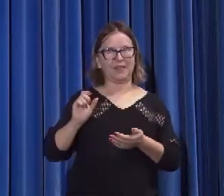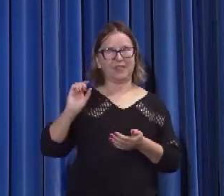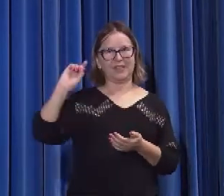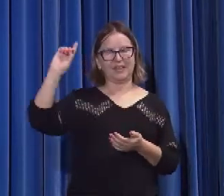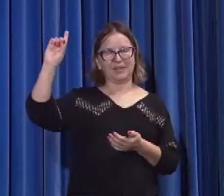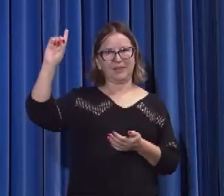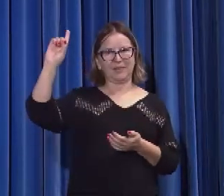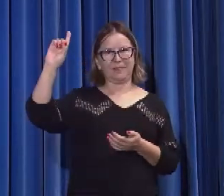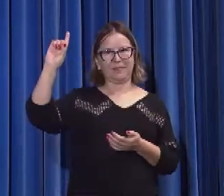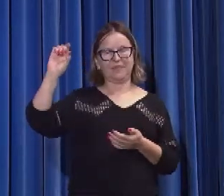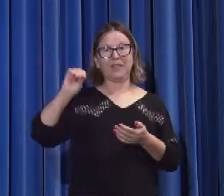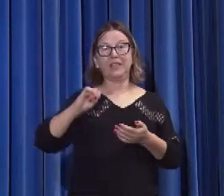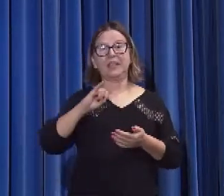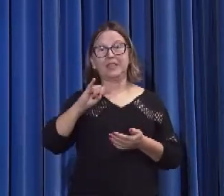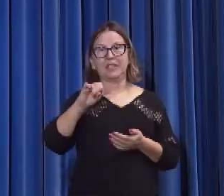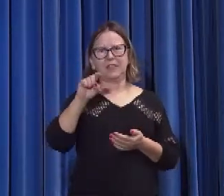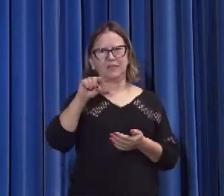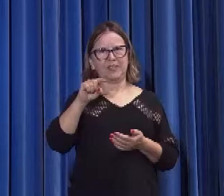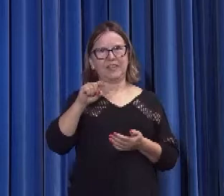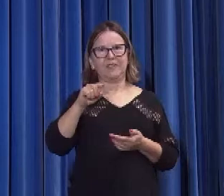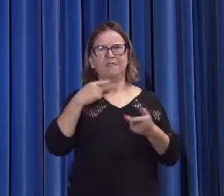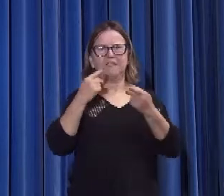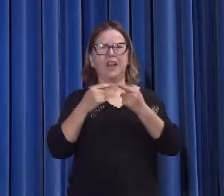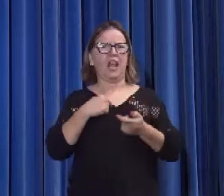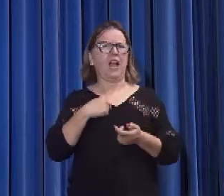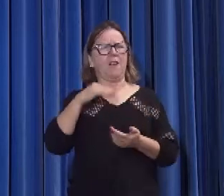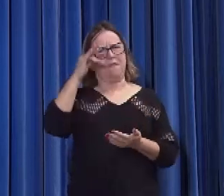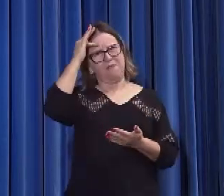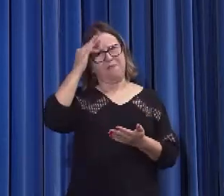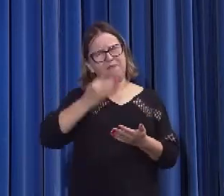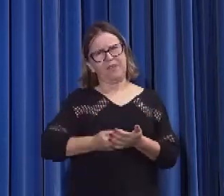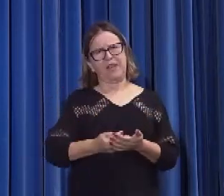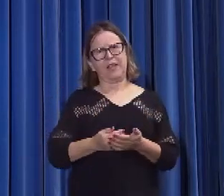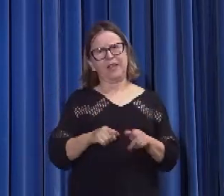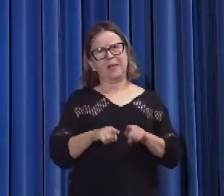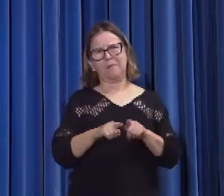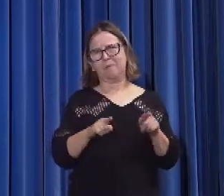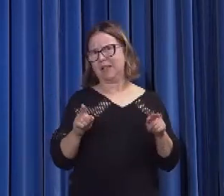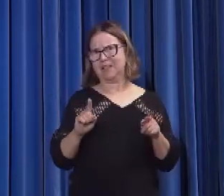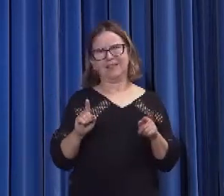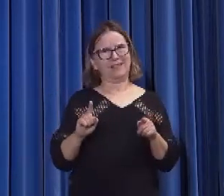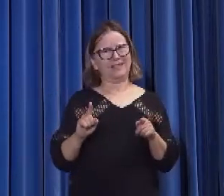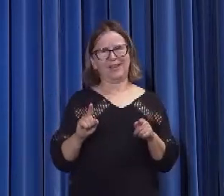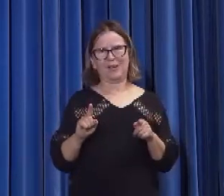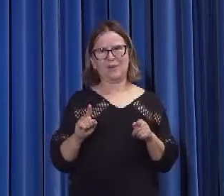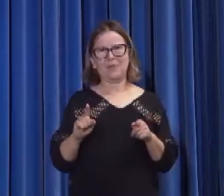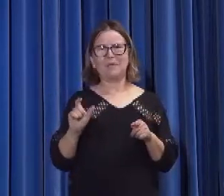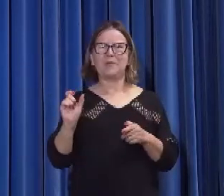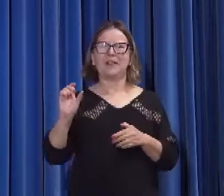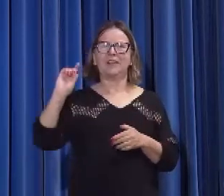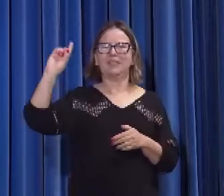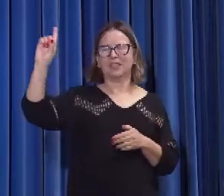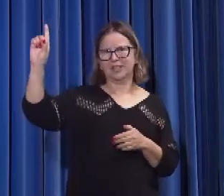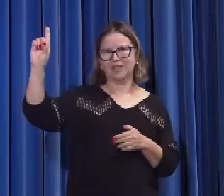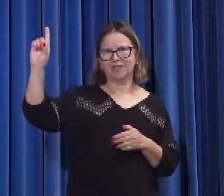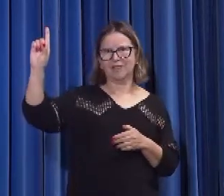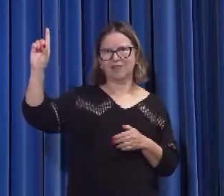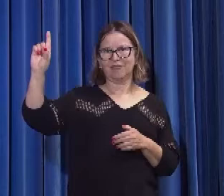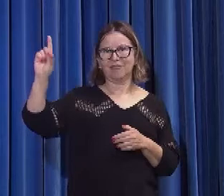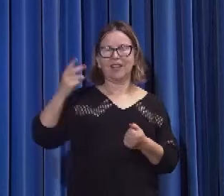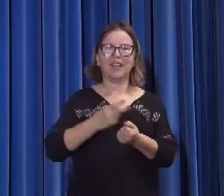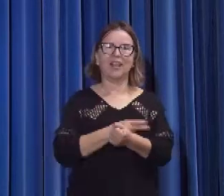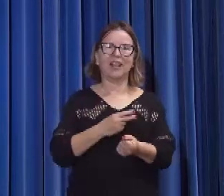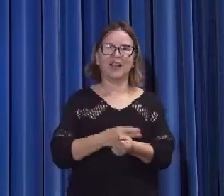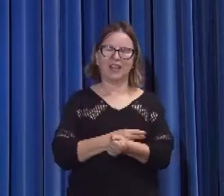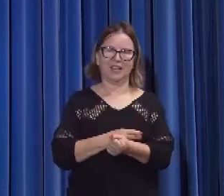sua fé é qualquer outra coisa que não seja a palavra de Deus, você não está falando de fé, você está falando de